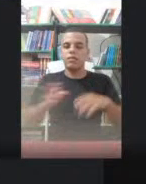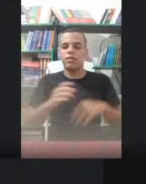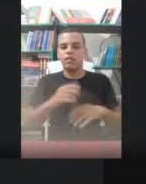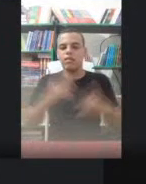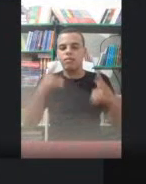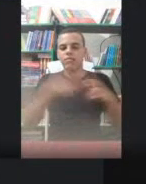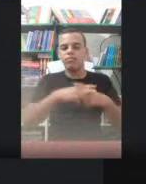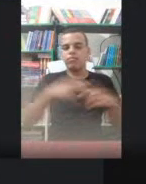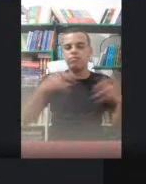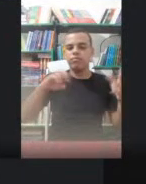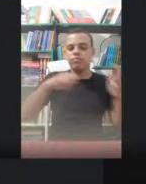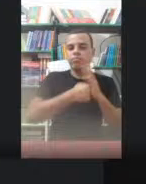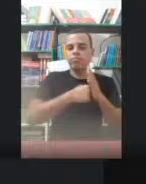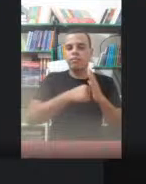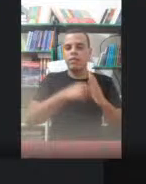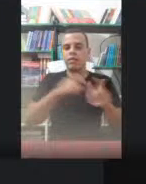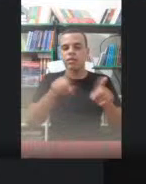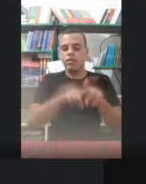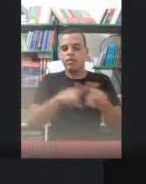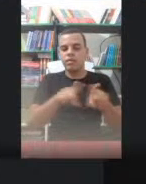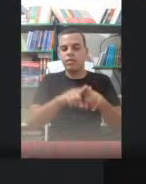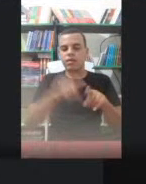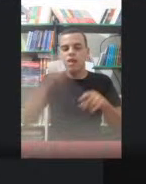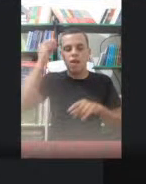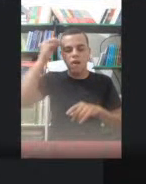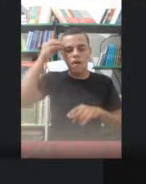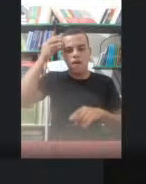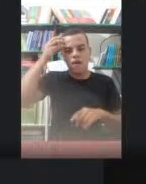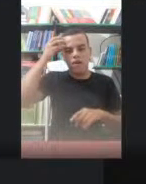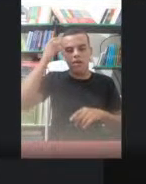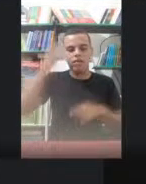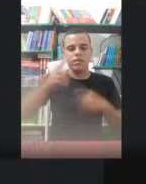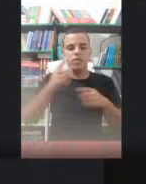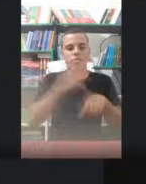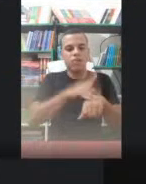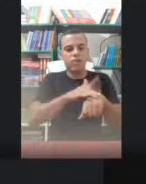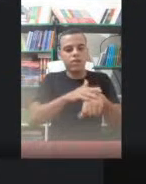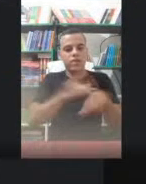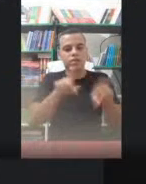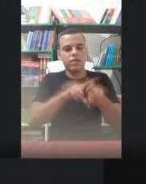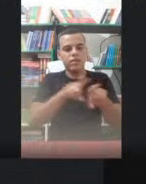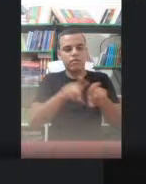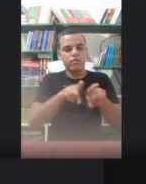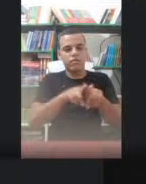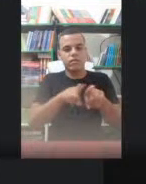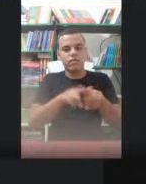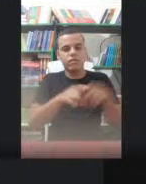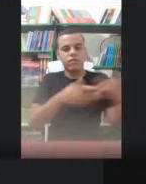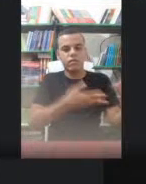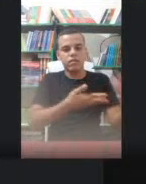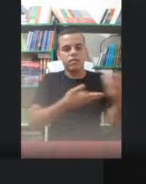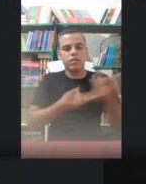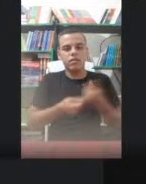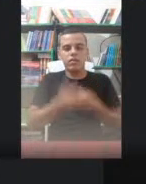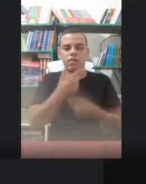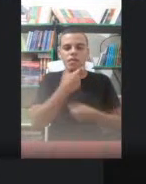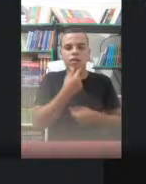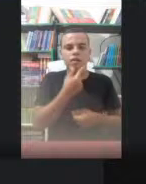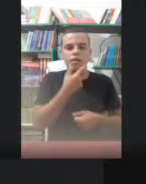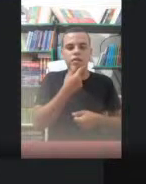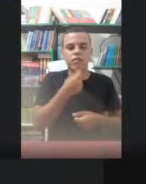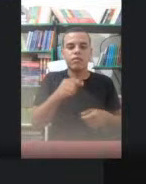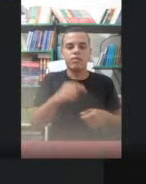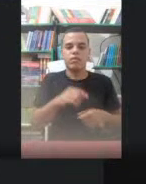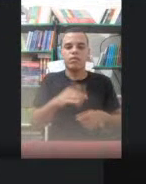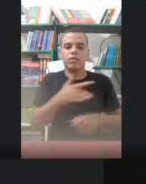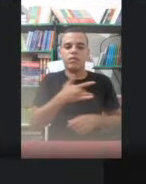doenças crônico-degenerativas, a questão do acesso e do acolhimento dos homens também no serviço de saúde, mas